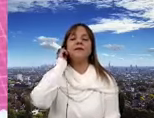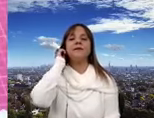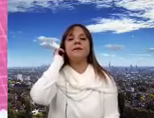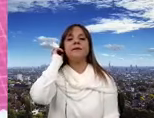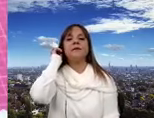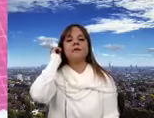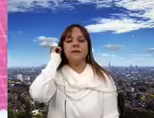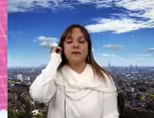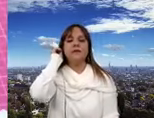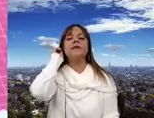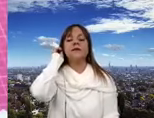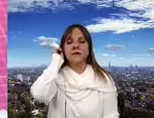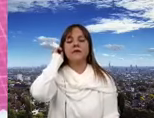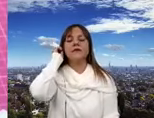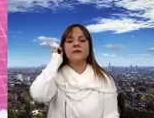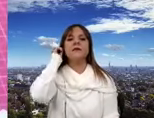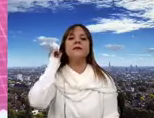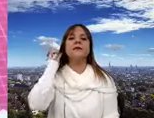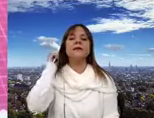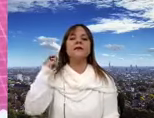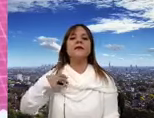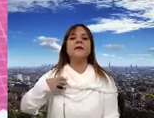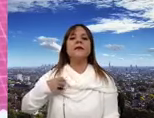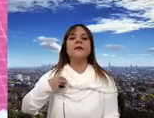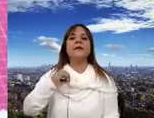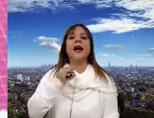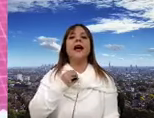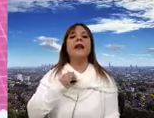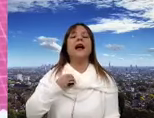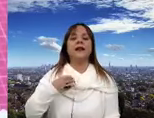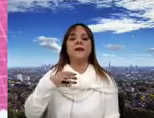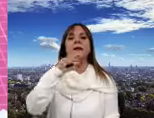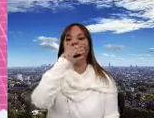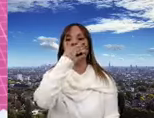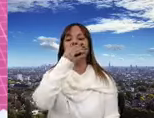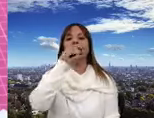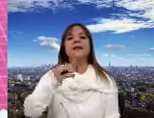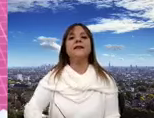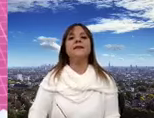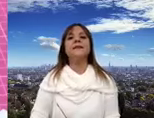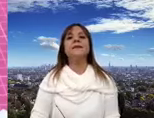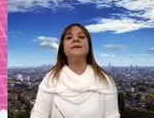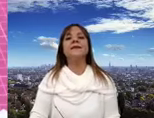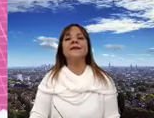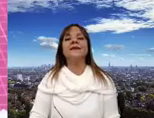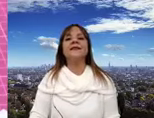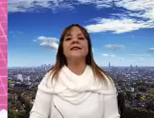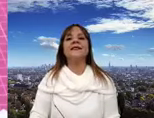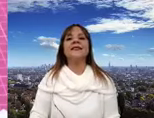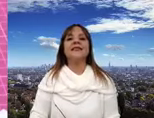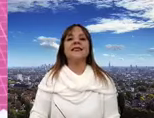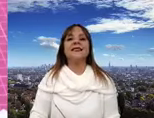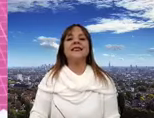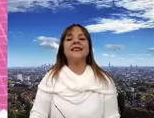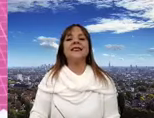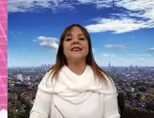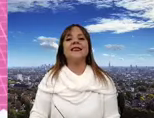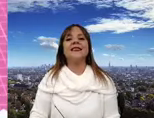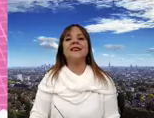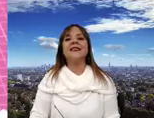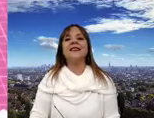molde. Dá para ver, Lili? Ó, corta Dá, dá. ele, assim, corta em volta dele. Aí pega uma